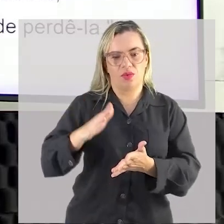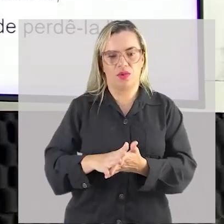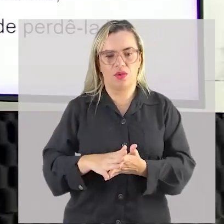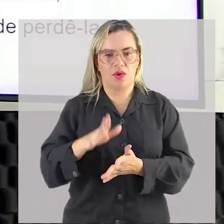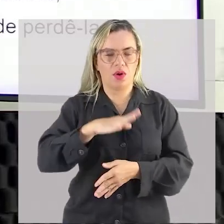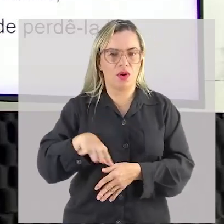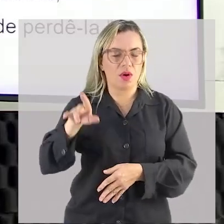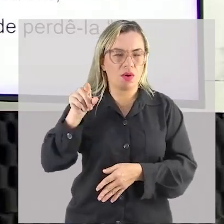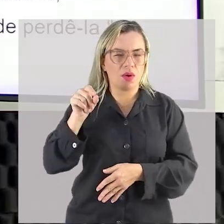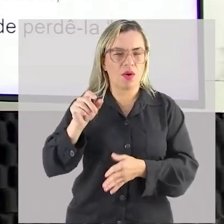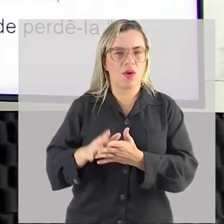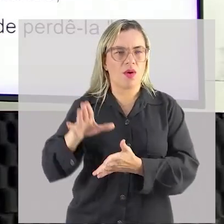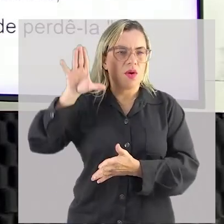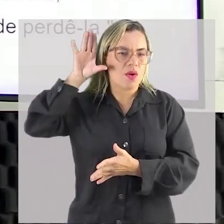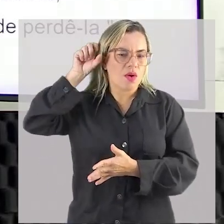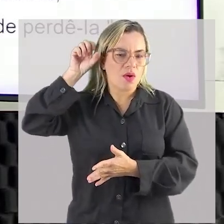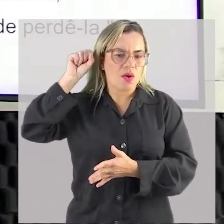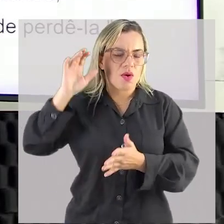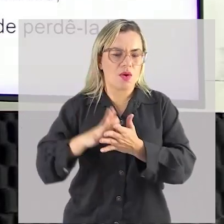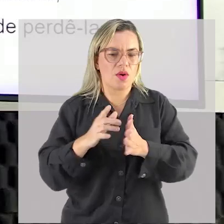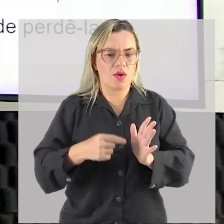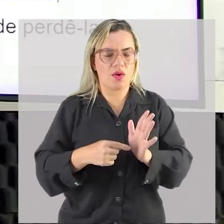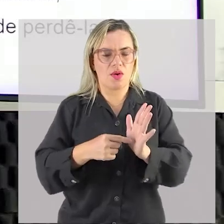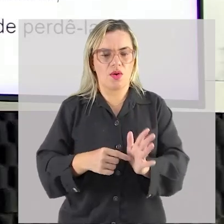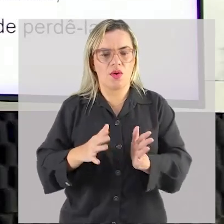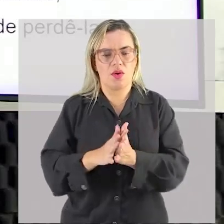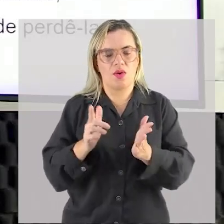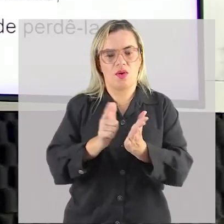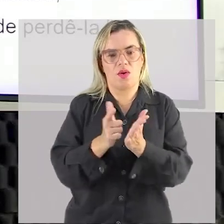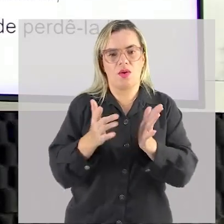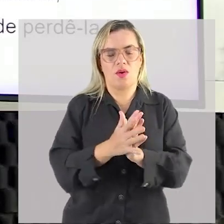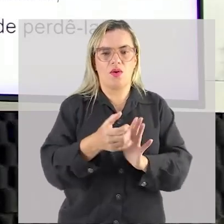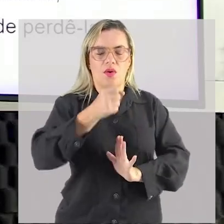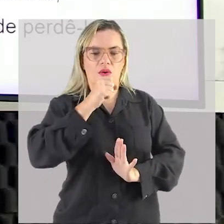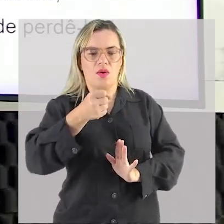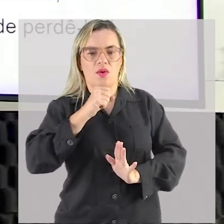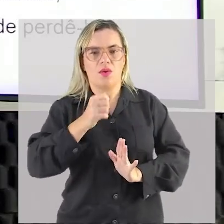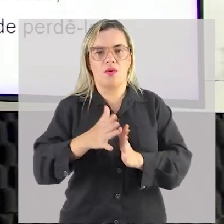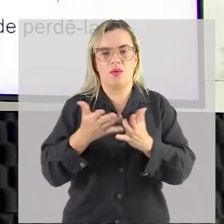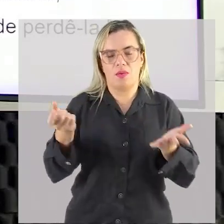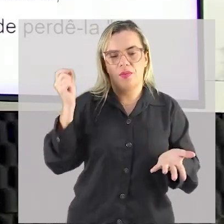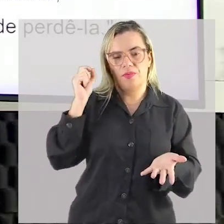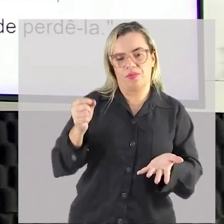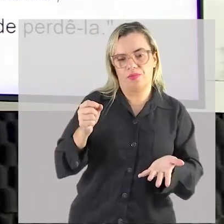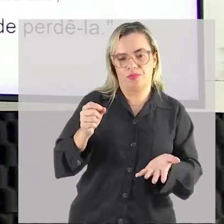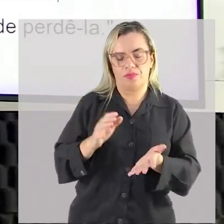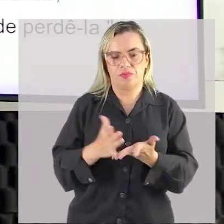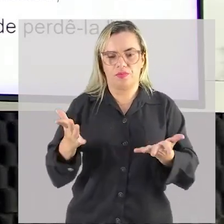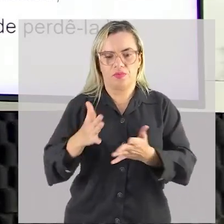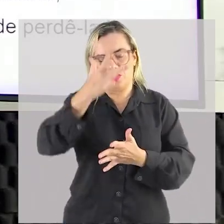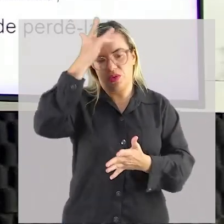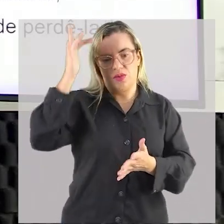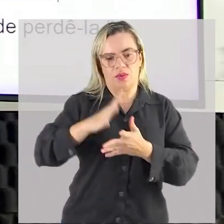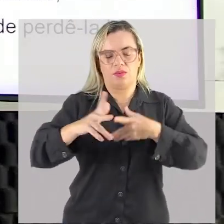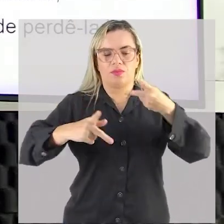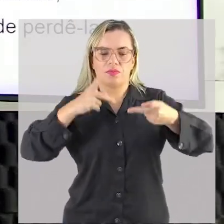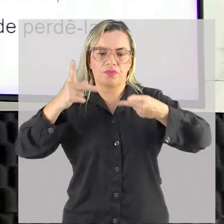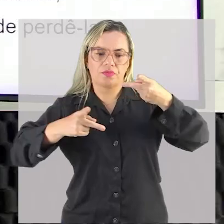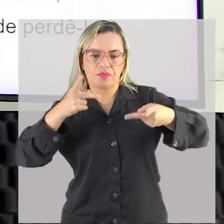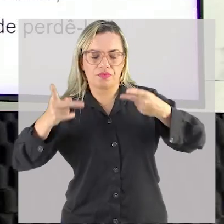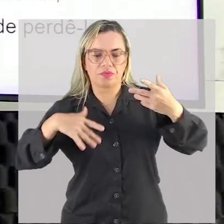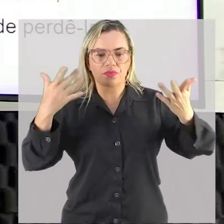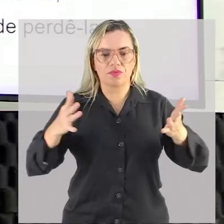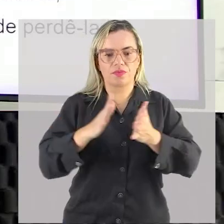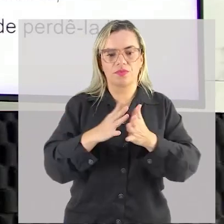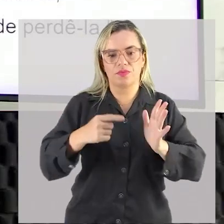você escuta lá na apresentação do telejornal eh fulano de tal falou diz aí